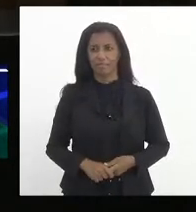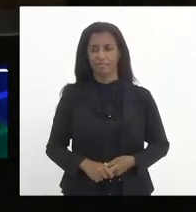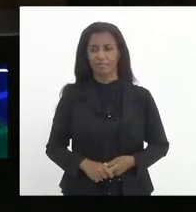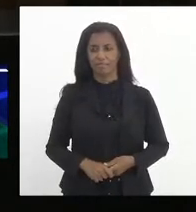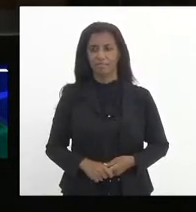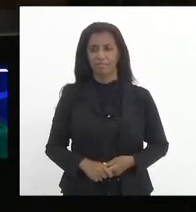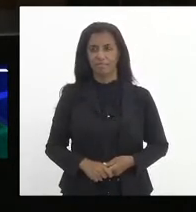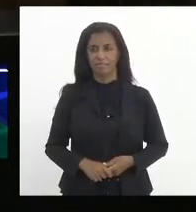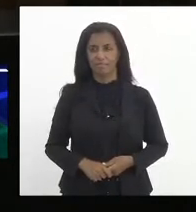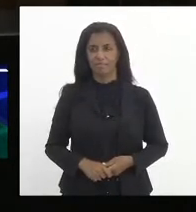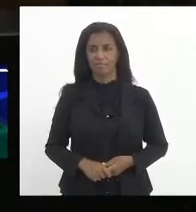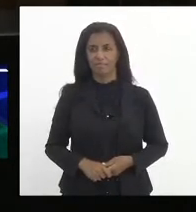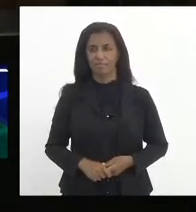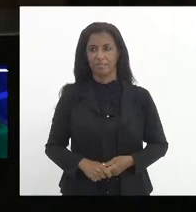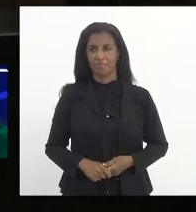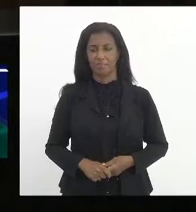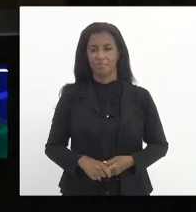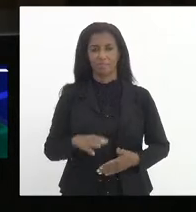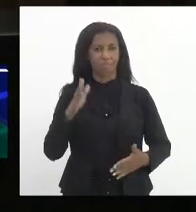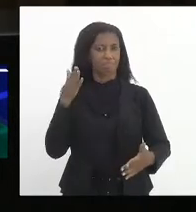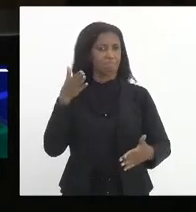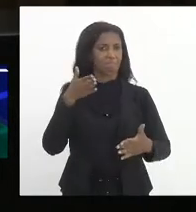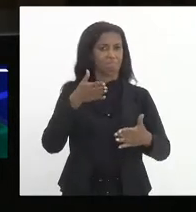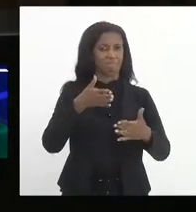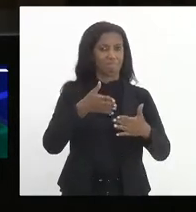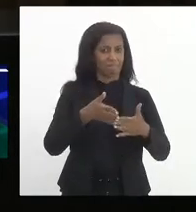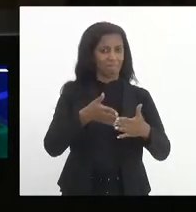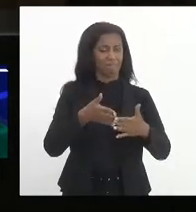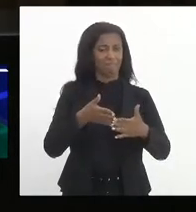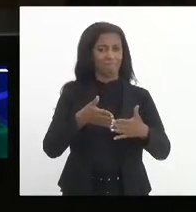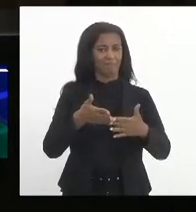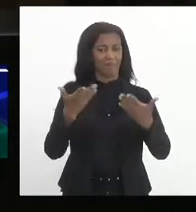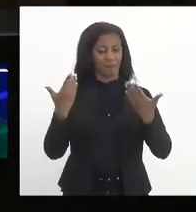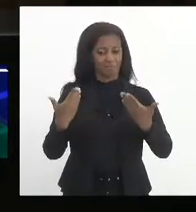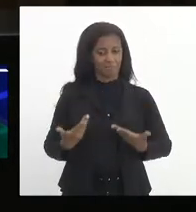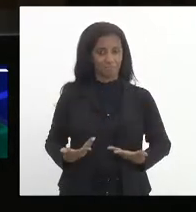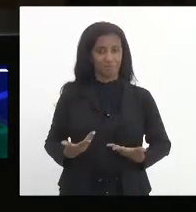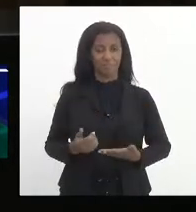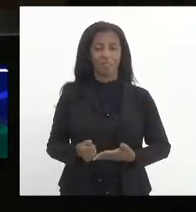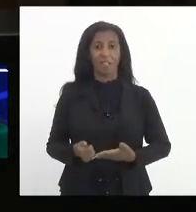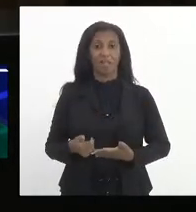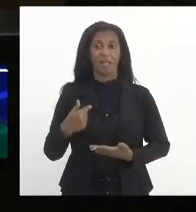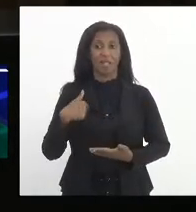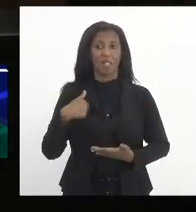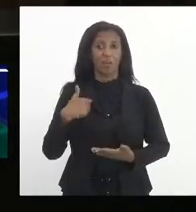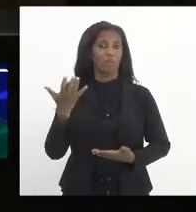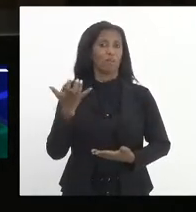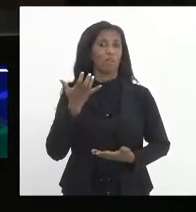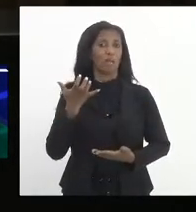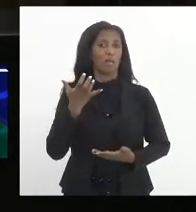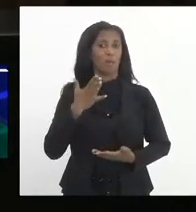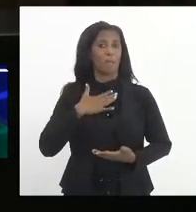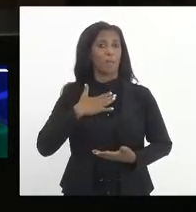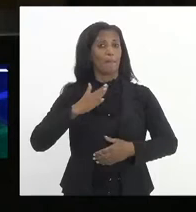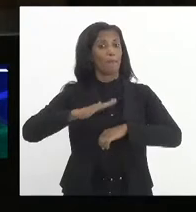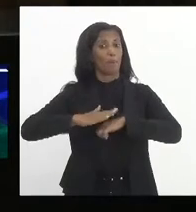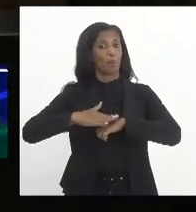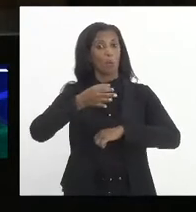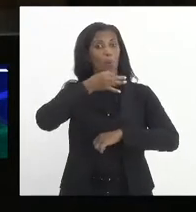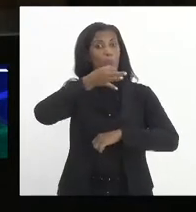sendo muito direto e seguindo o meu estilo Oi eu gostaria de falar neste